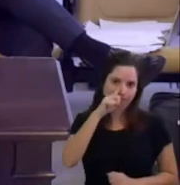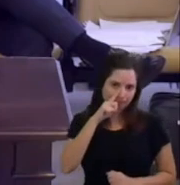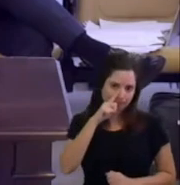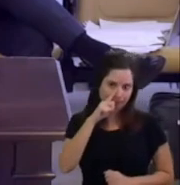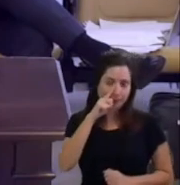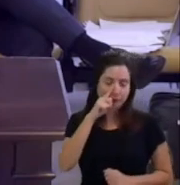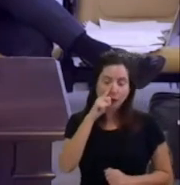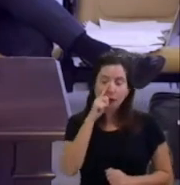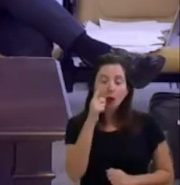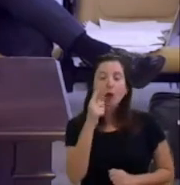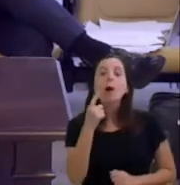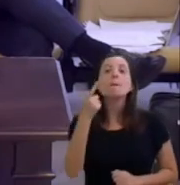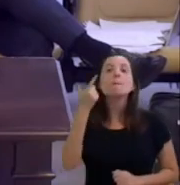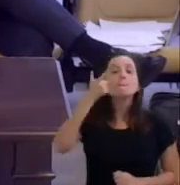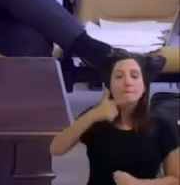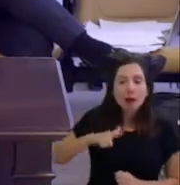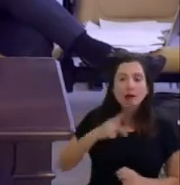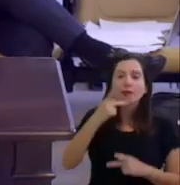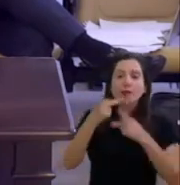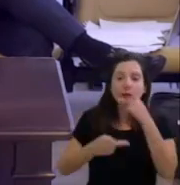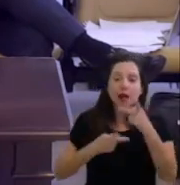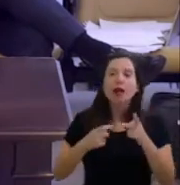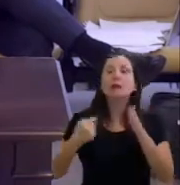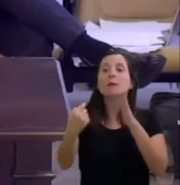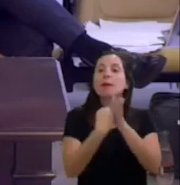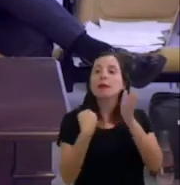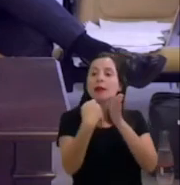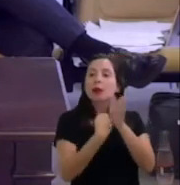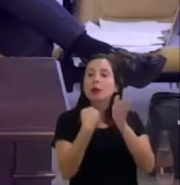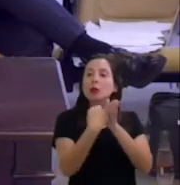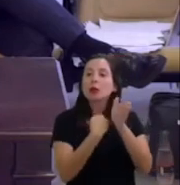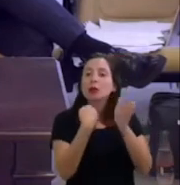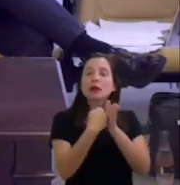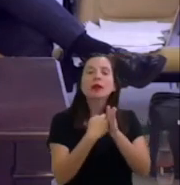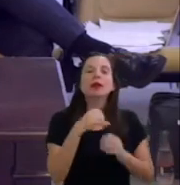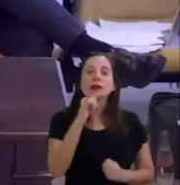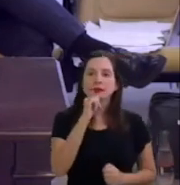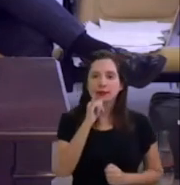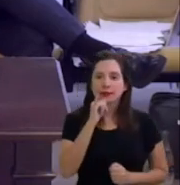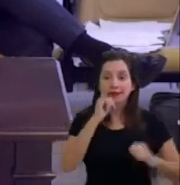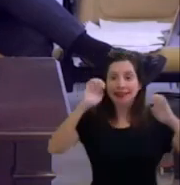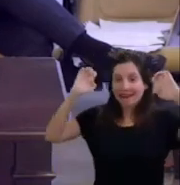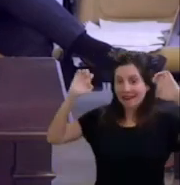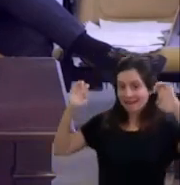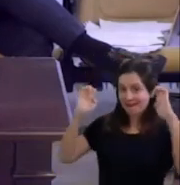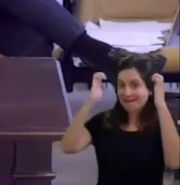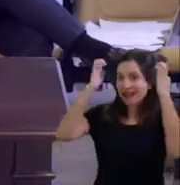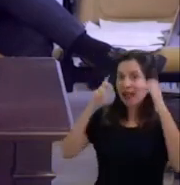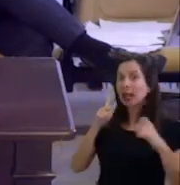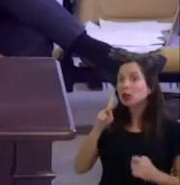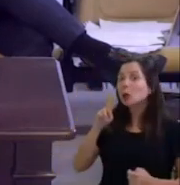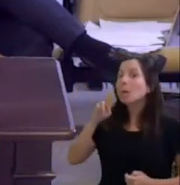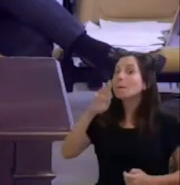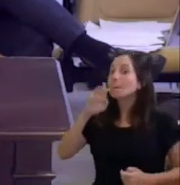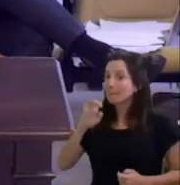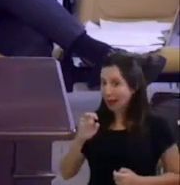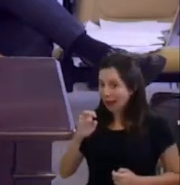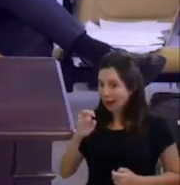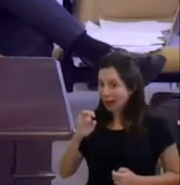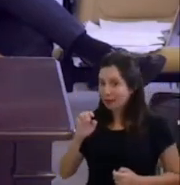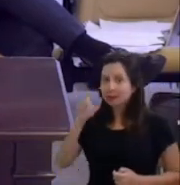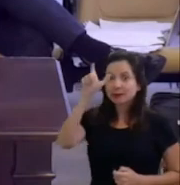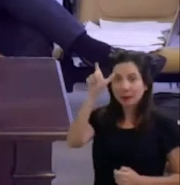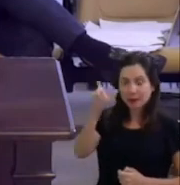colocaram, me questionaram foi, no evento de pré-candidatura, lançamento de filiação de Sérgio Moro pelo